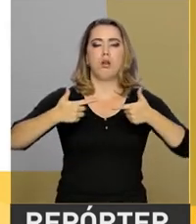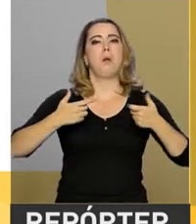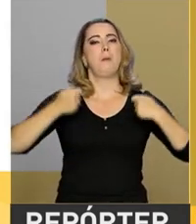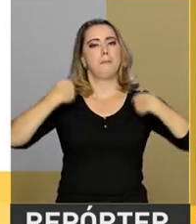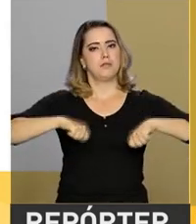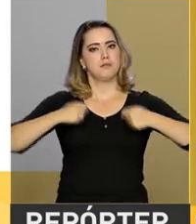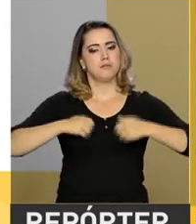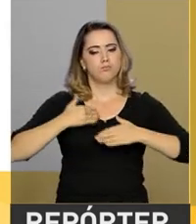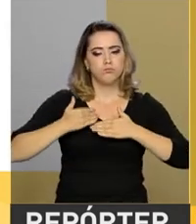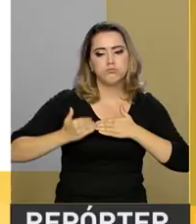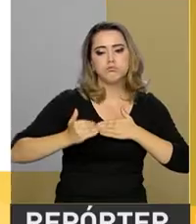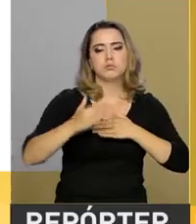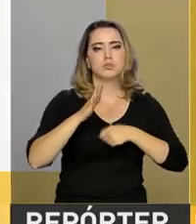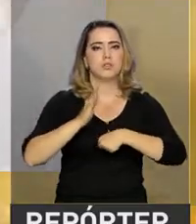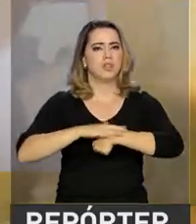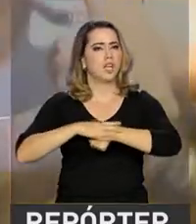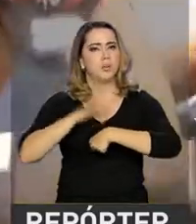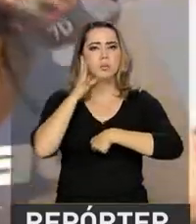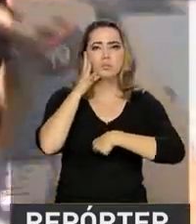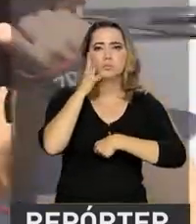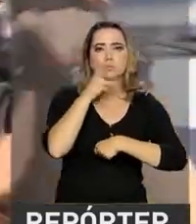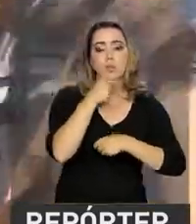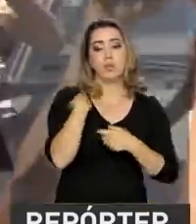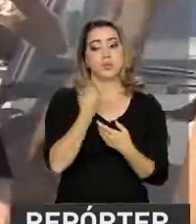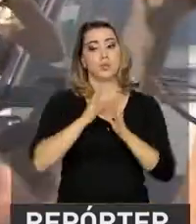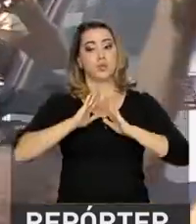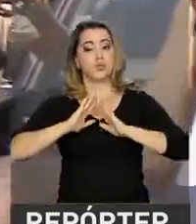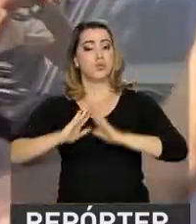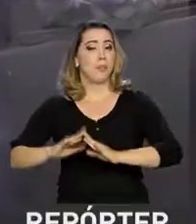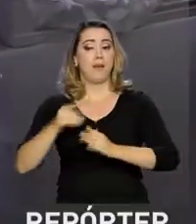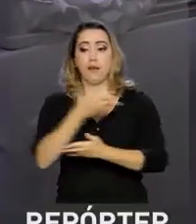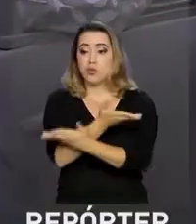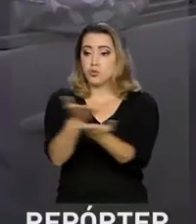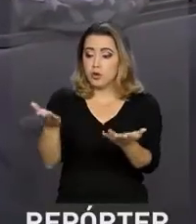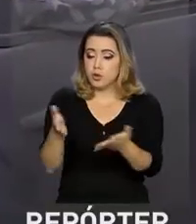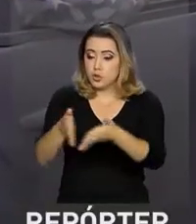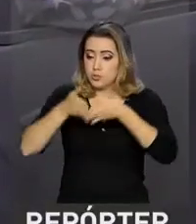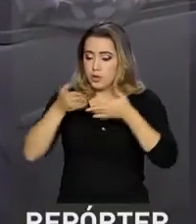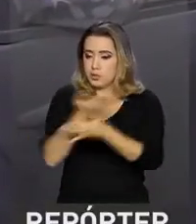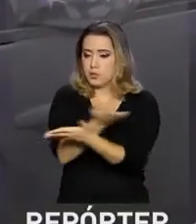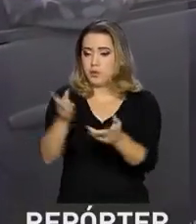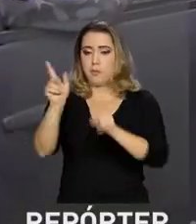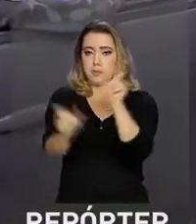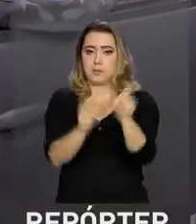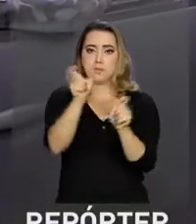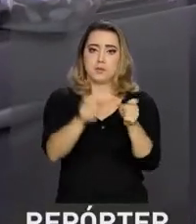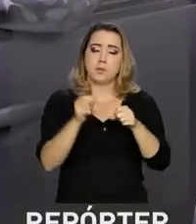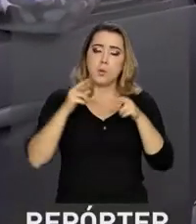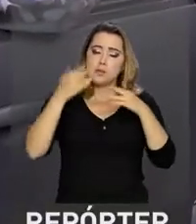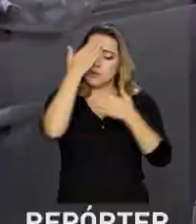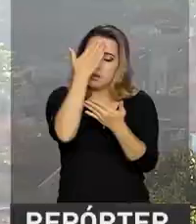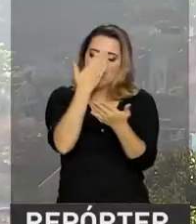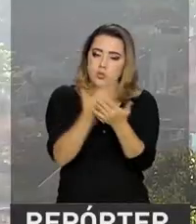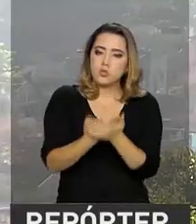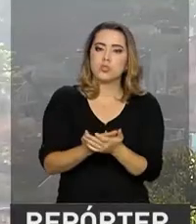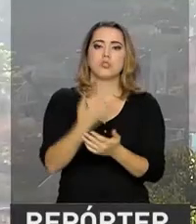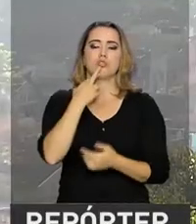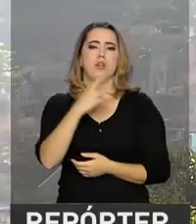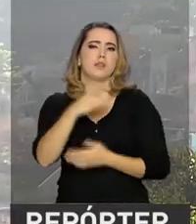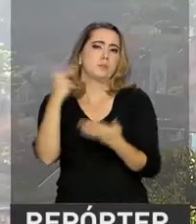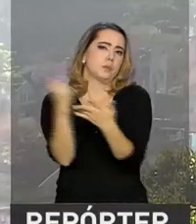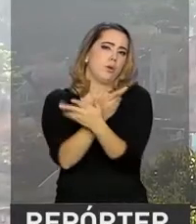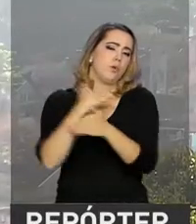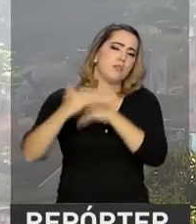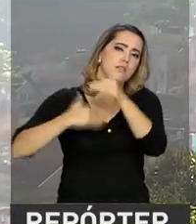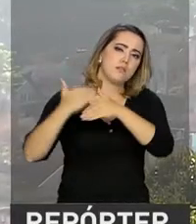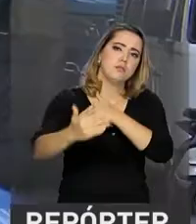uma batalha longa. E o que a gente pede à população é que confie, os resultados vão aparecer com o tempo. O Rio de Janeiro, com o apoio do